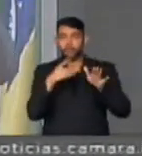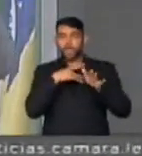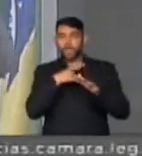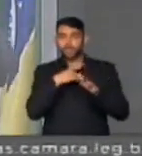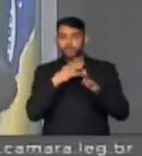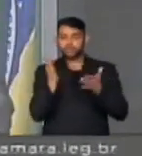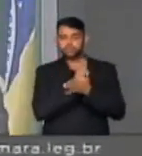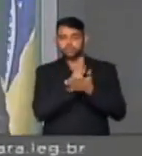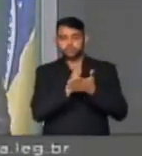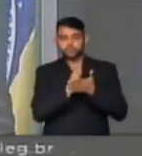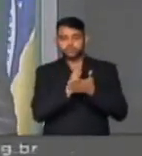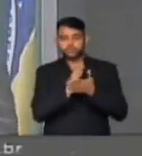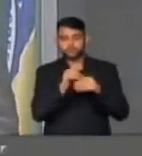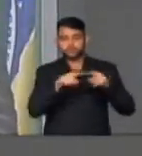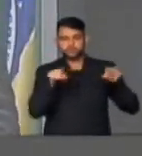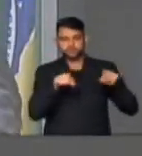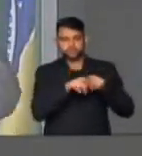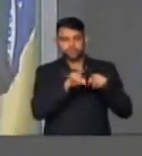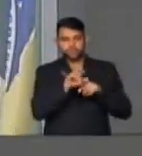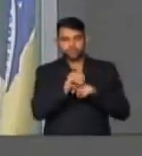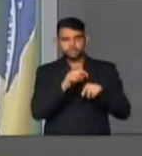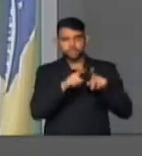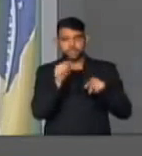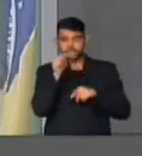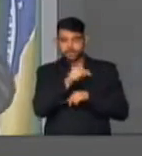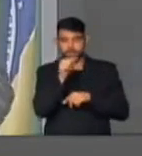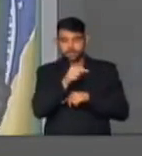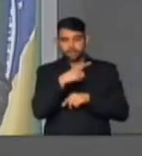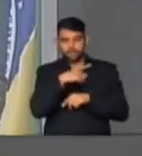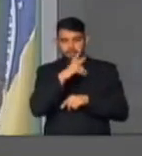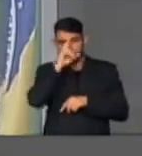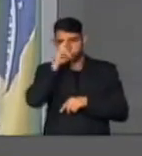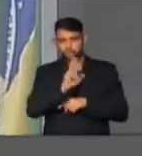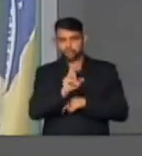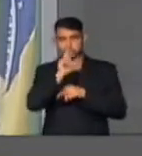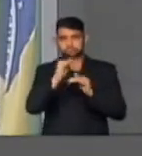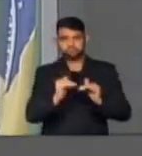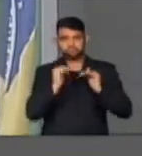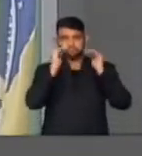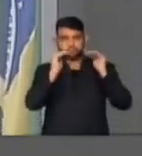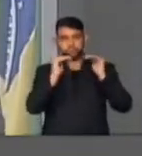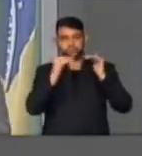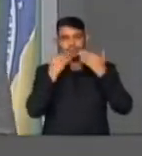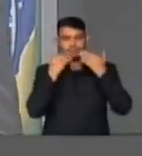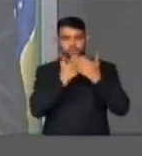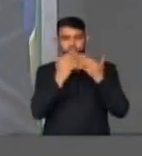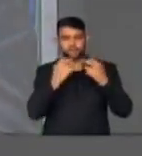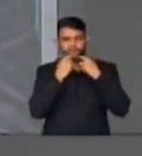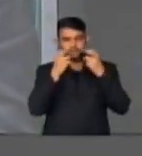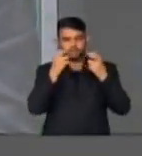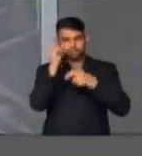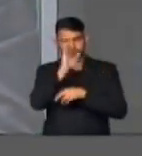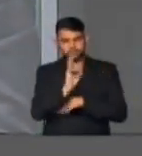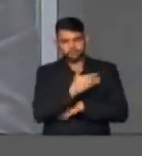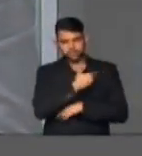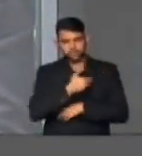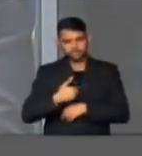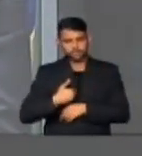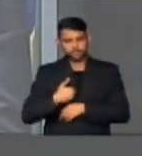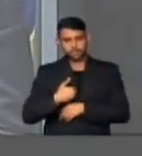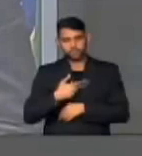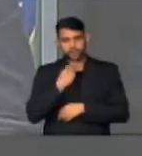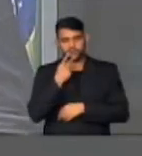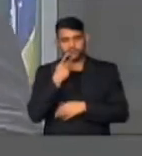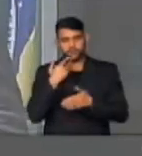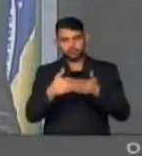dos cochichos de presídio, mas ele é a autoridade máxima que expressa a voz da República num